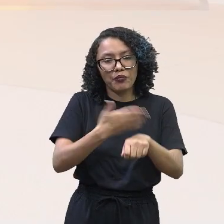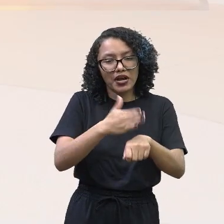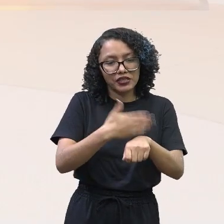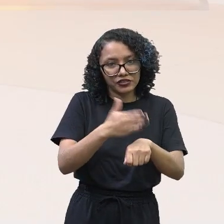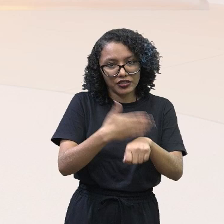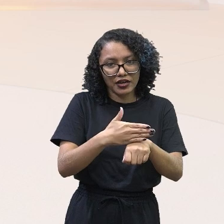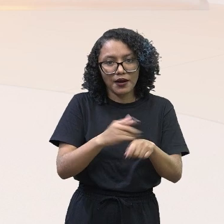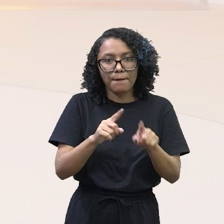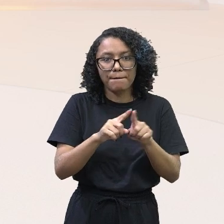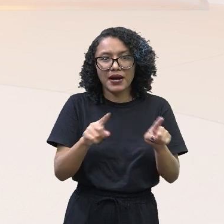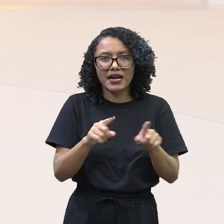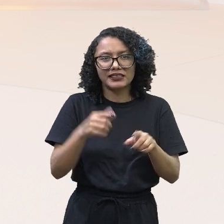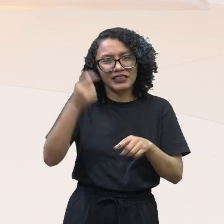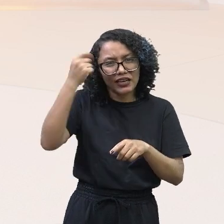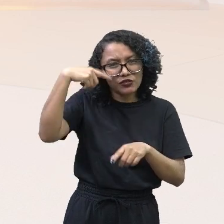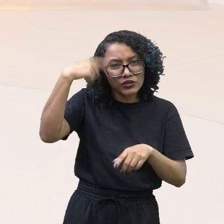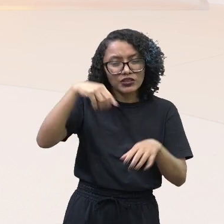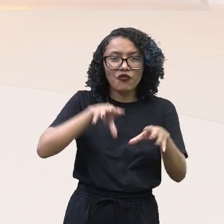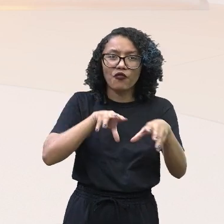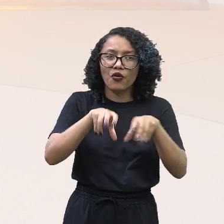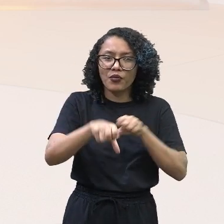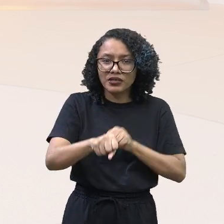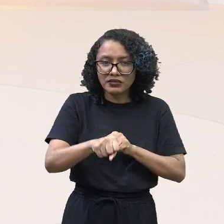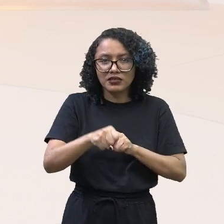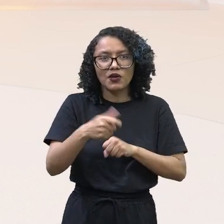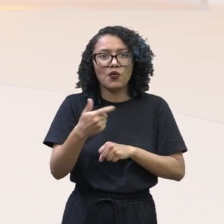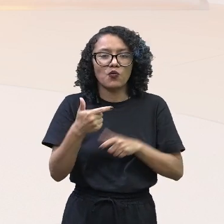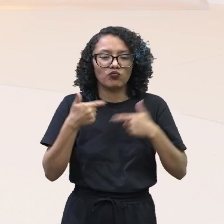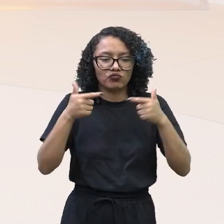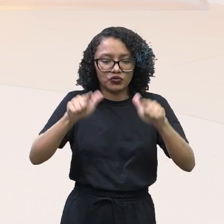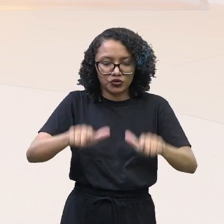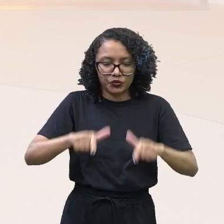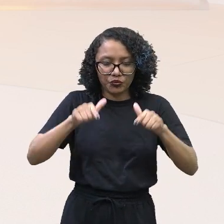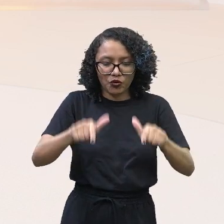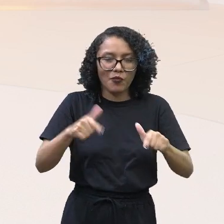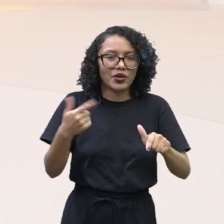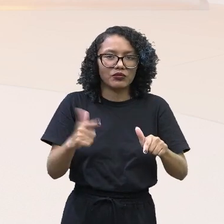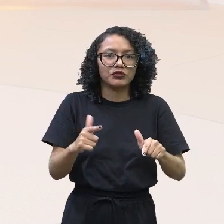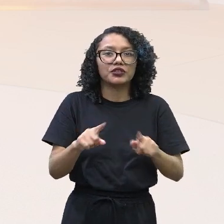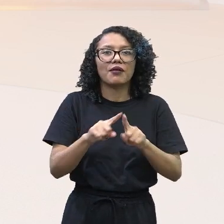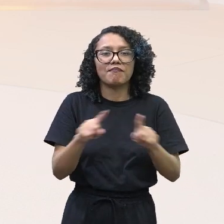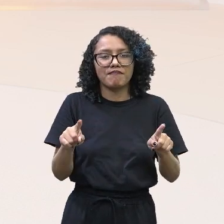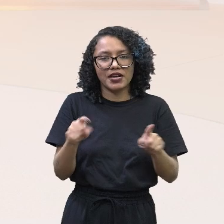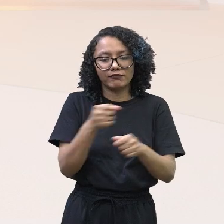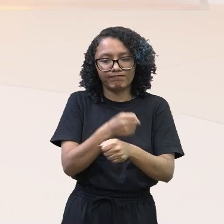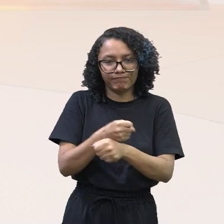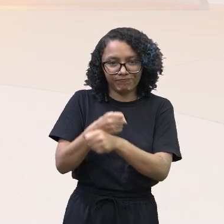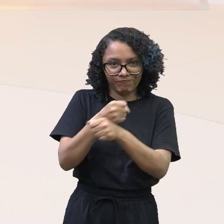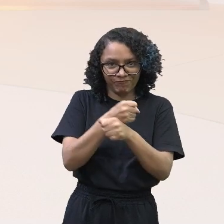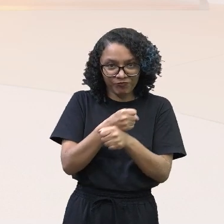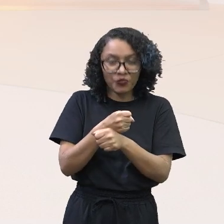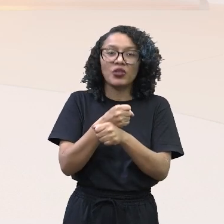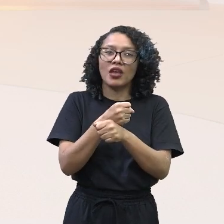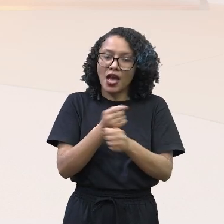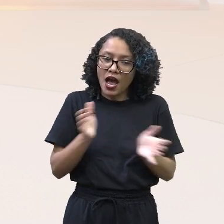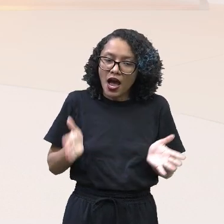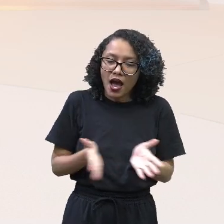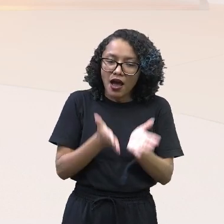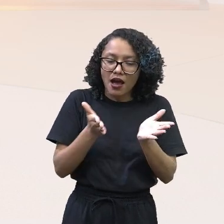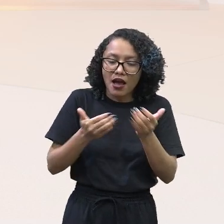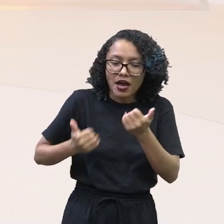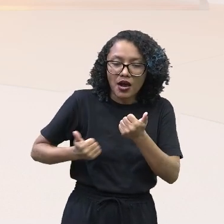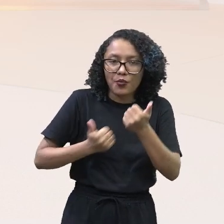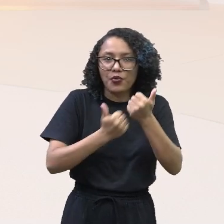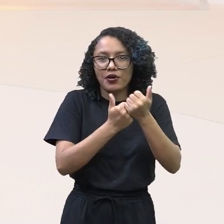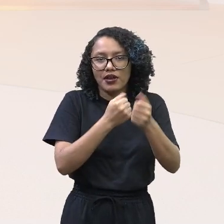tenha a sua graduação, não tenha ali o seu diploma, mas ele defendia a causa abolicionista, ele era